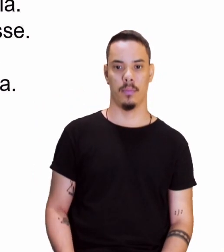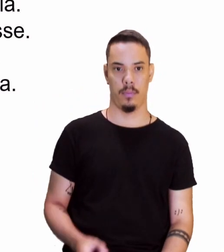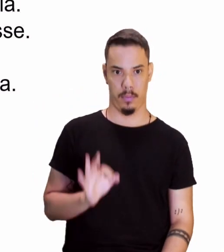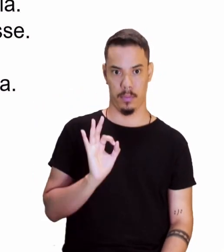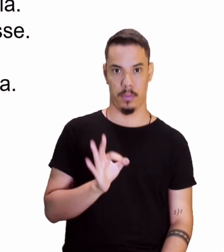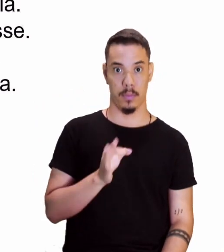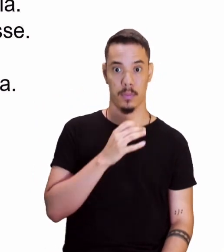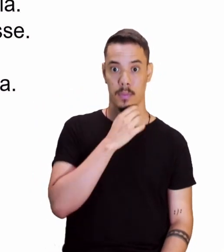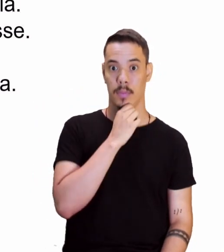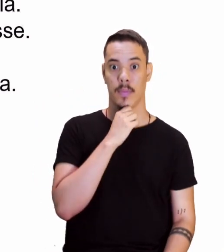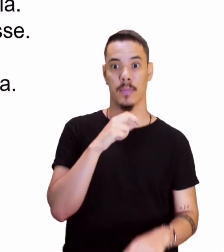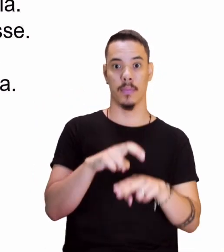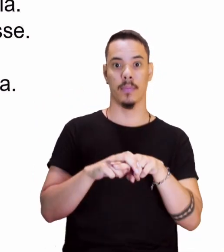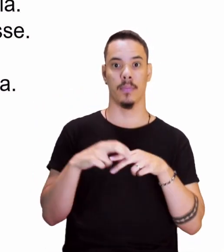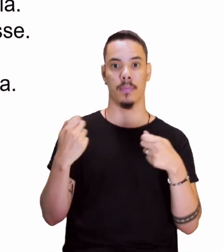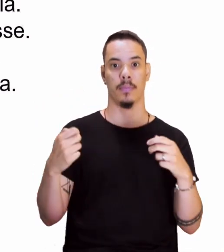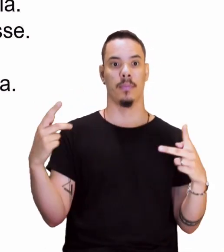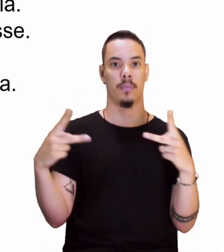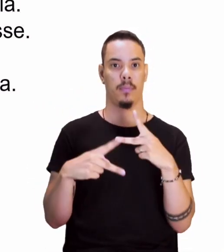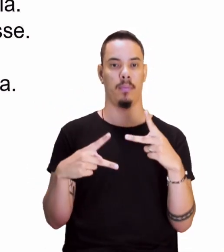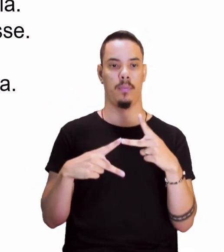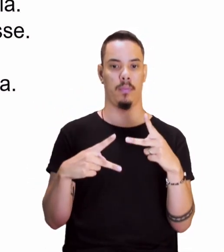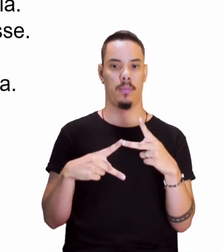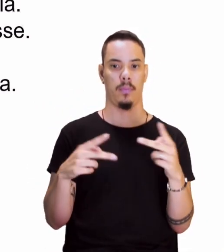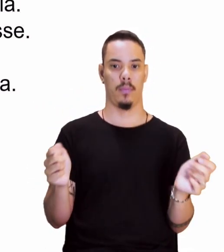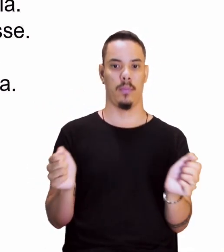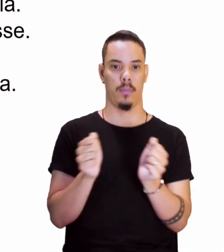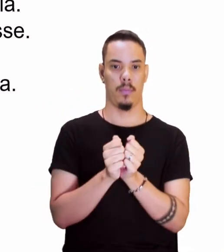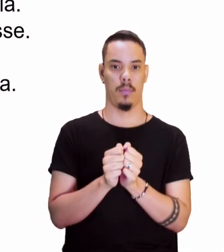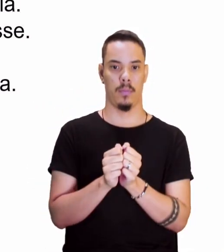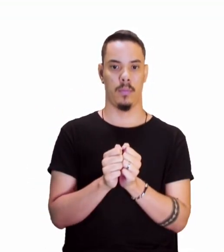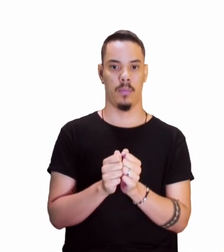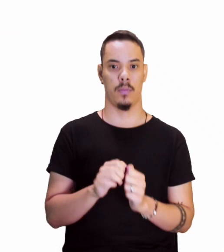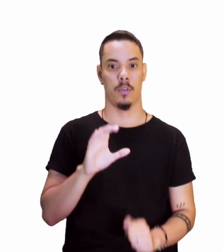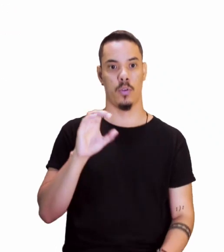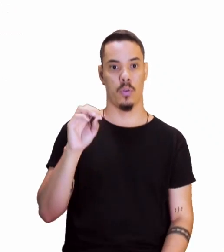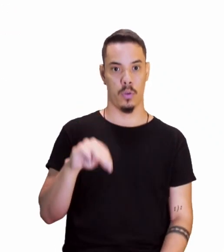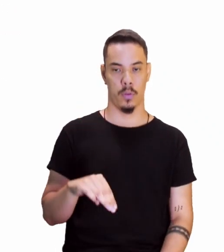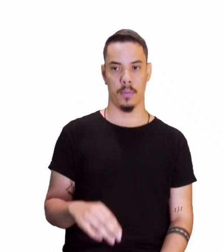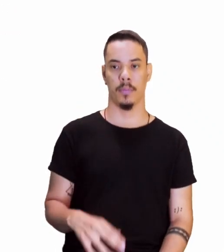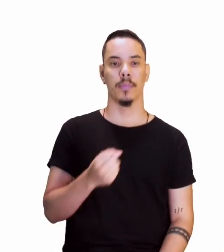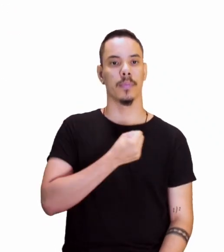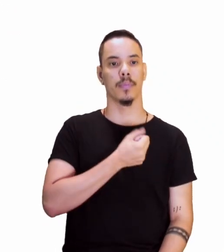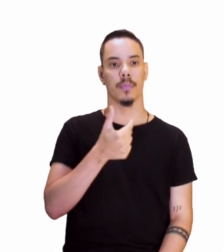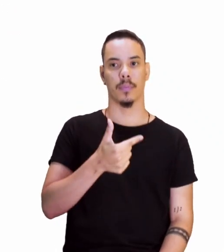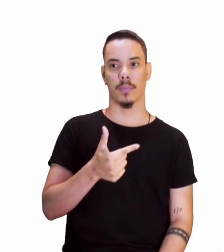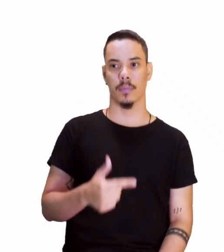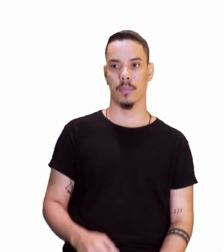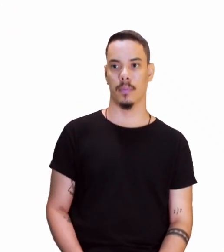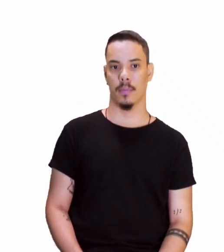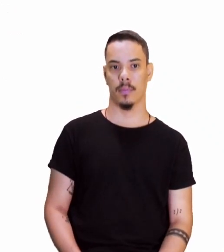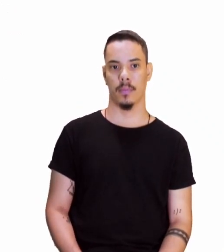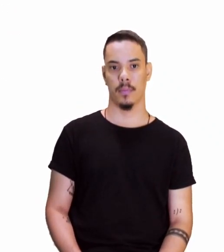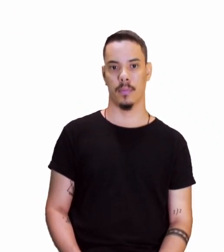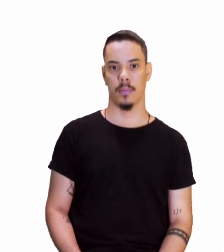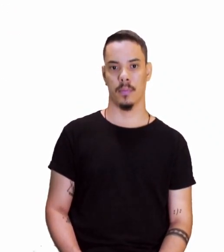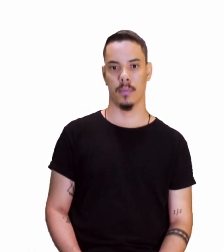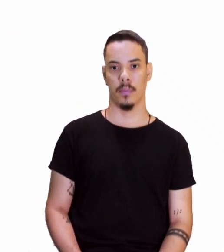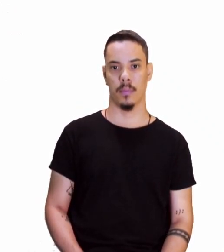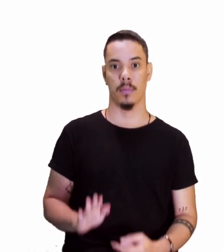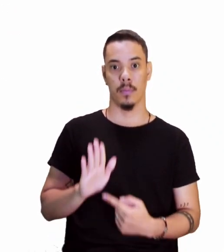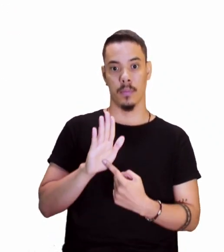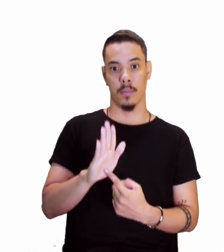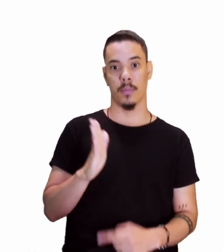Então, exige a preposição com. Belezinha? Vamos lá para a questão 2. A